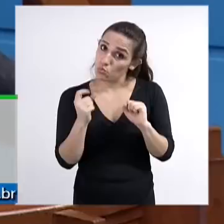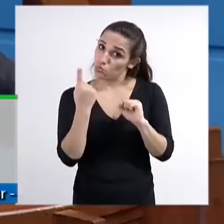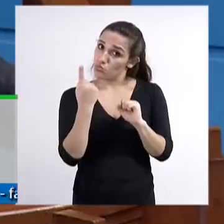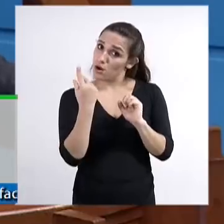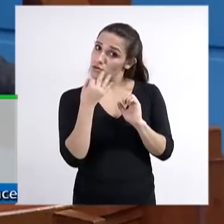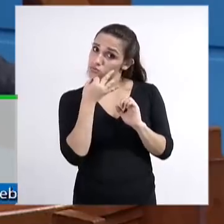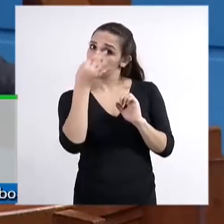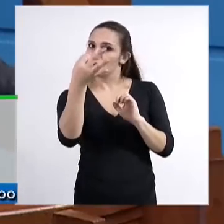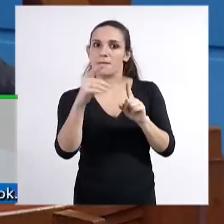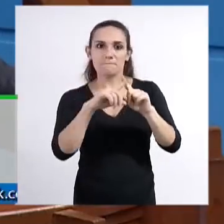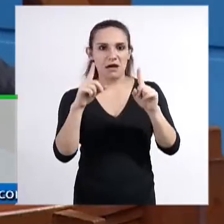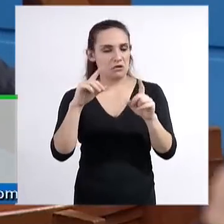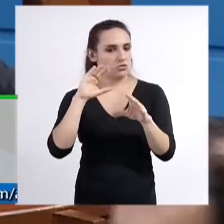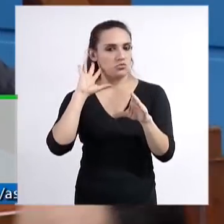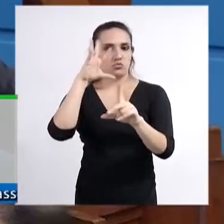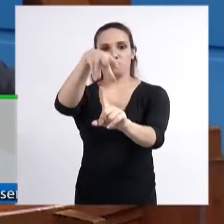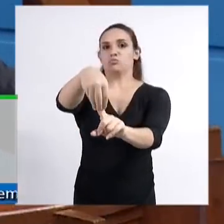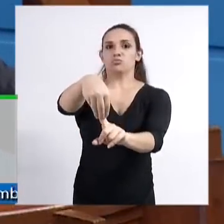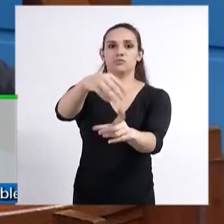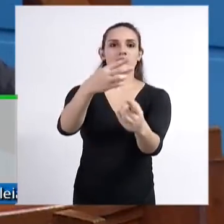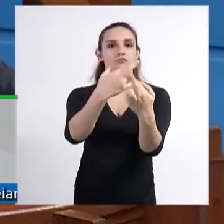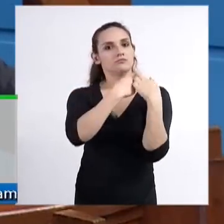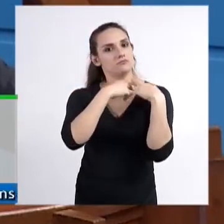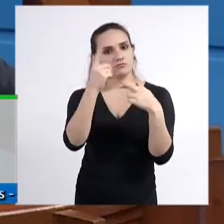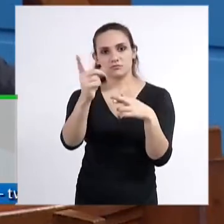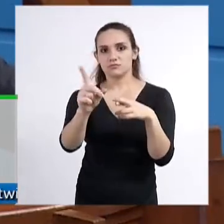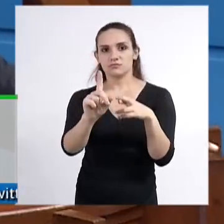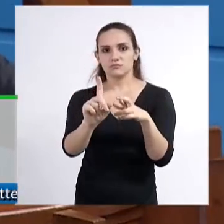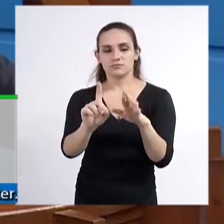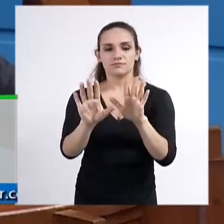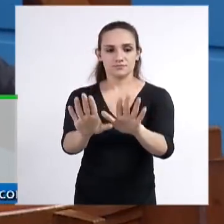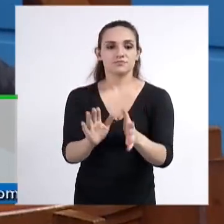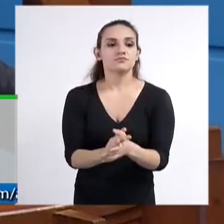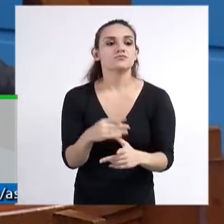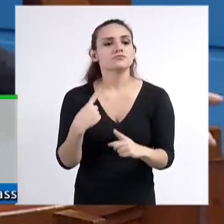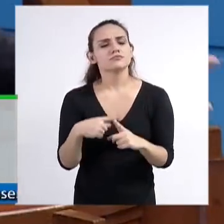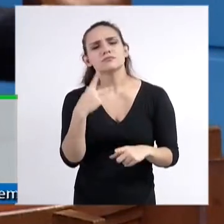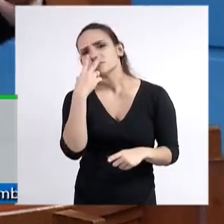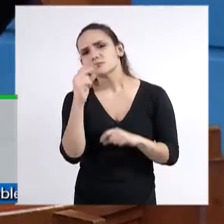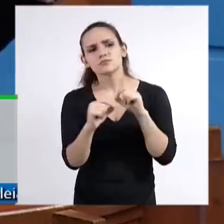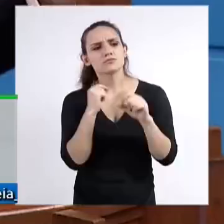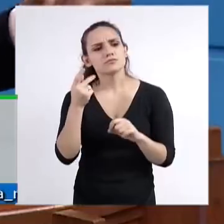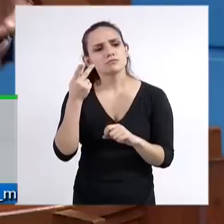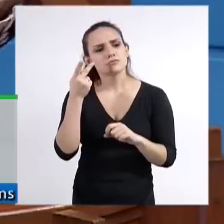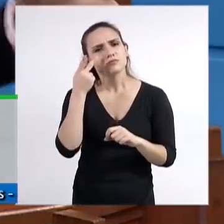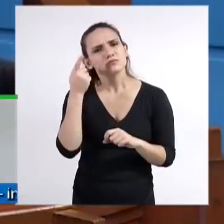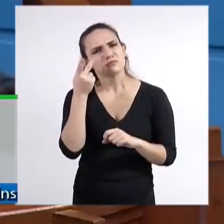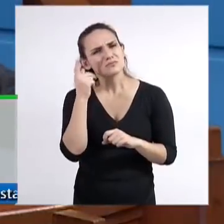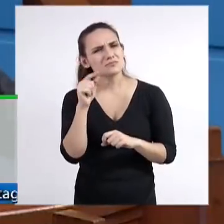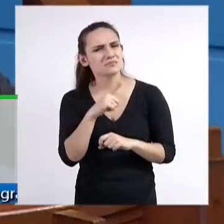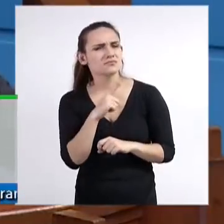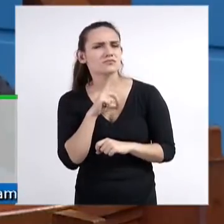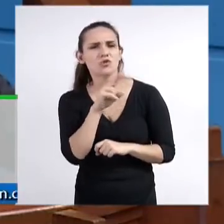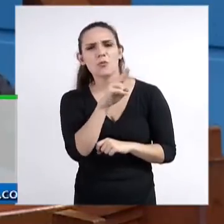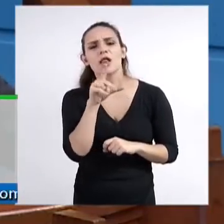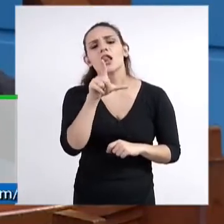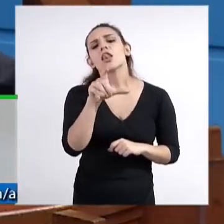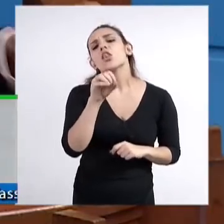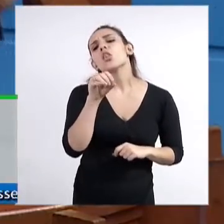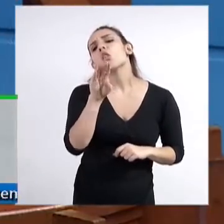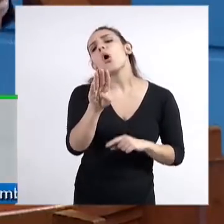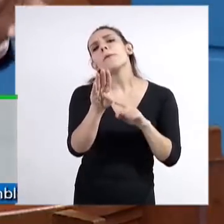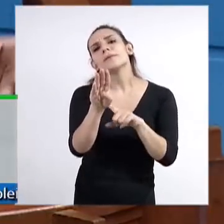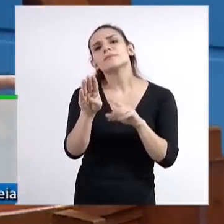mas não pode pagar a conta sozinho. Fica parecendo, deputado Pedro Kemp, que há um lobby muito grande